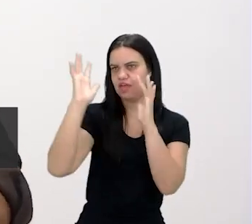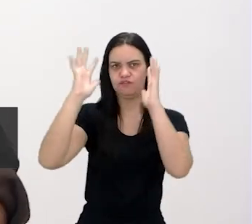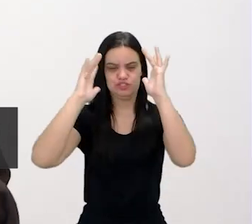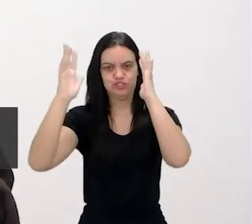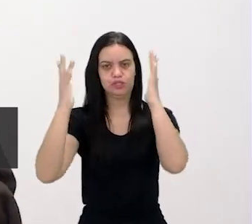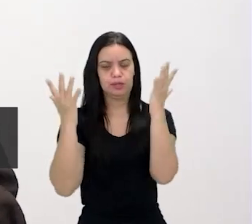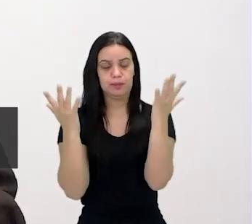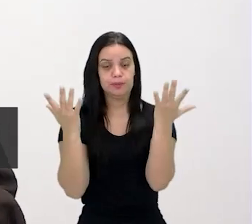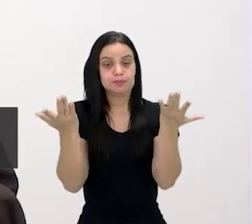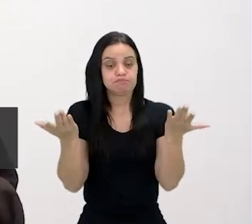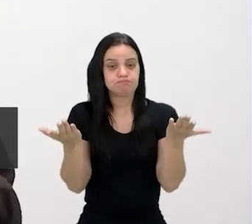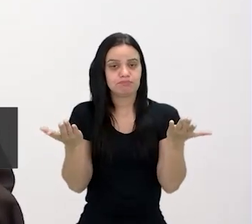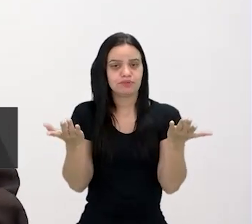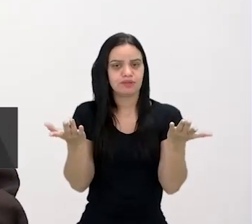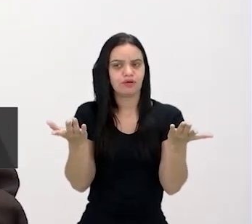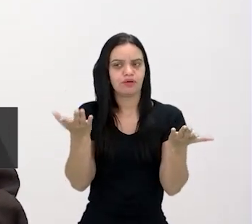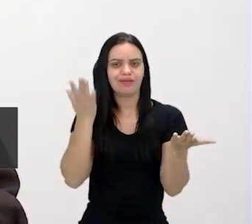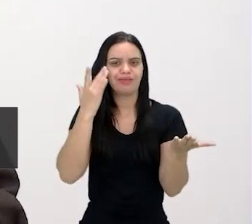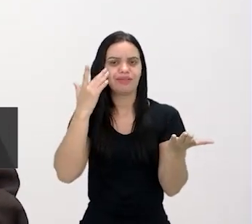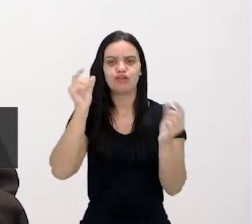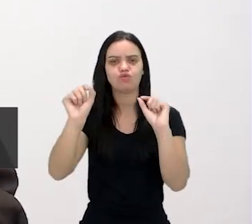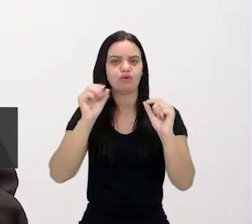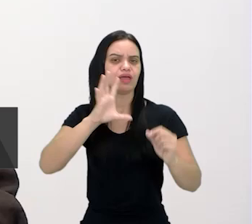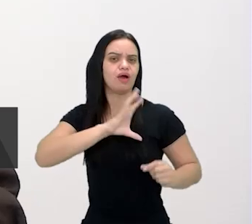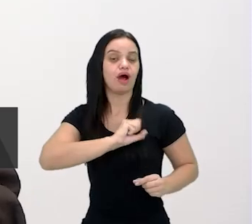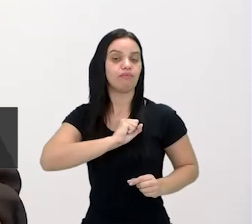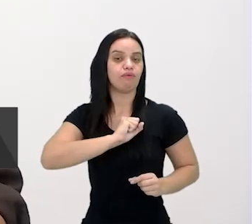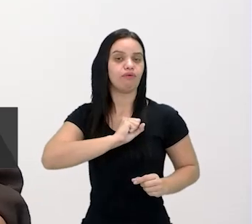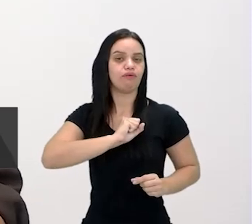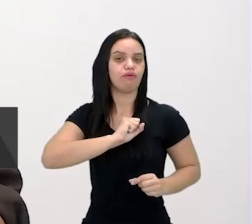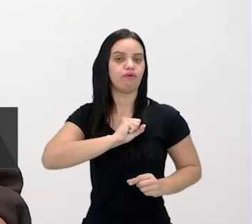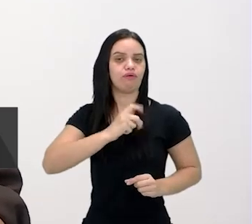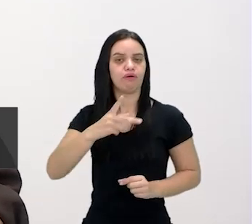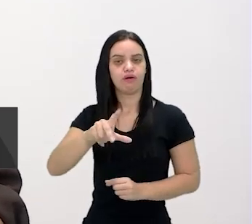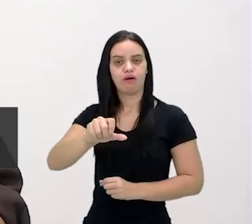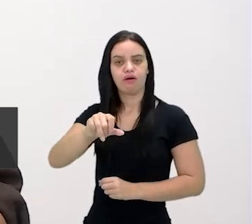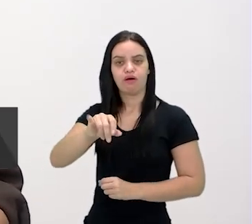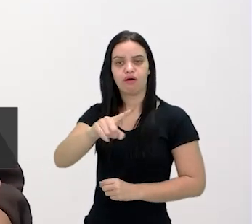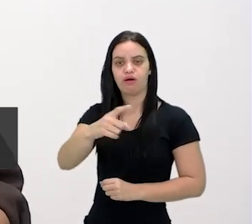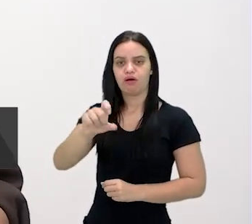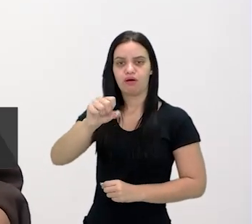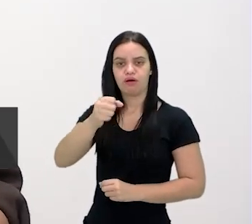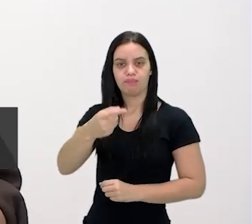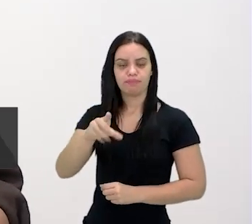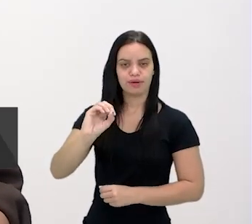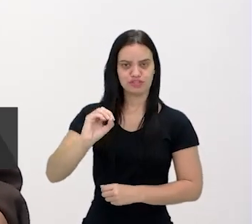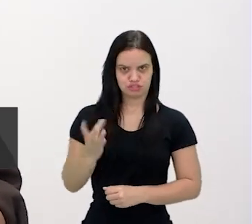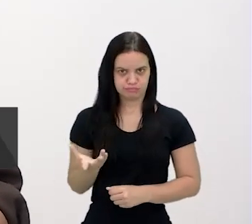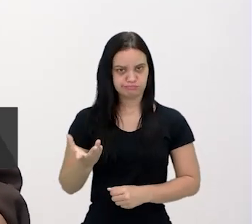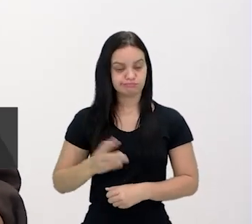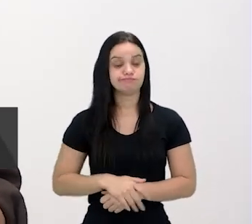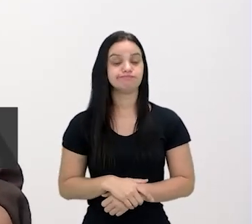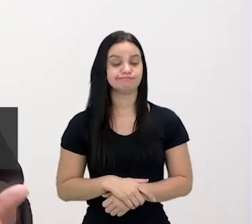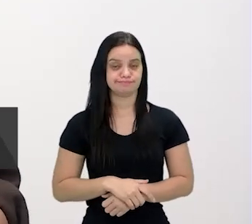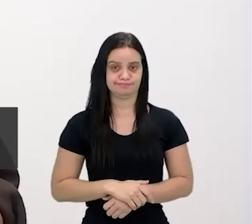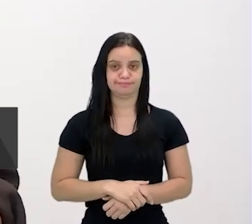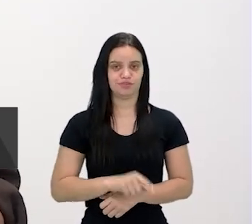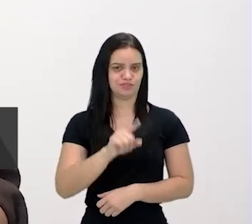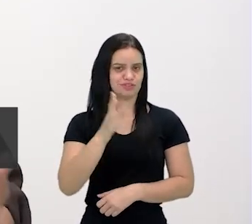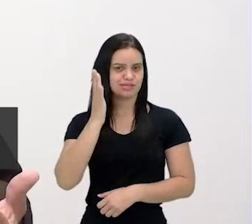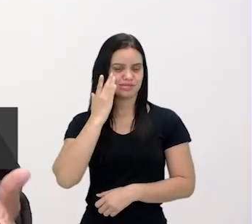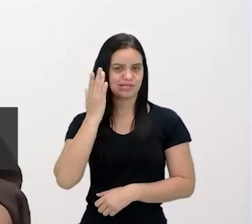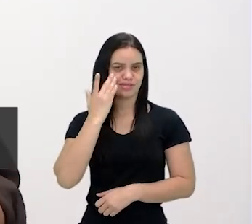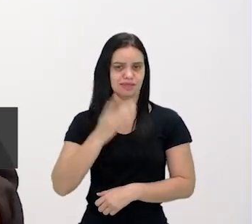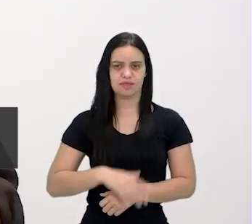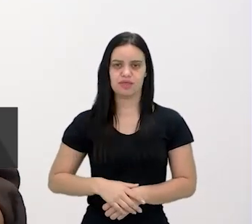tá? Então, o que se entende por amor, o amor é uma paixão. Eu sei que vocês várias vezes devem ter visto aí que o